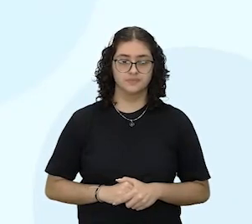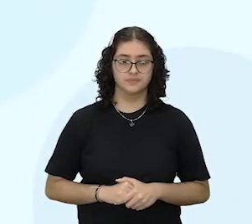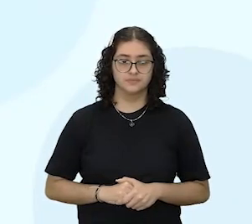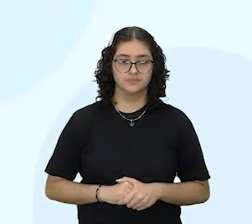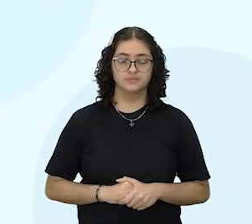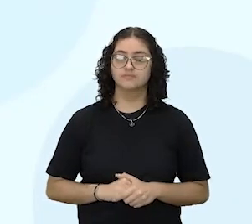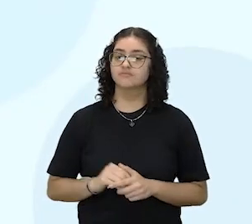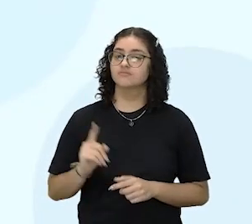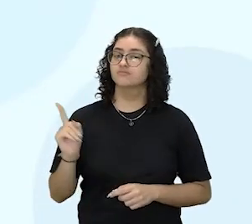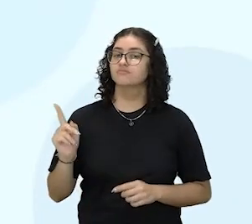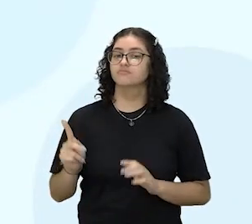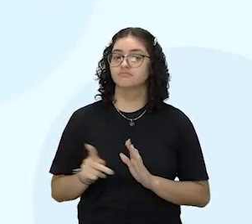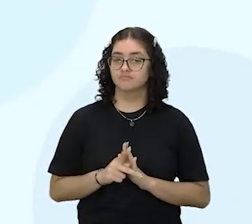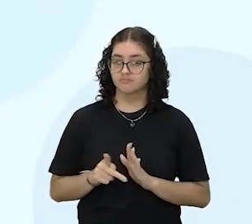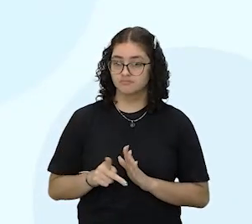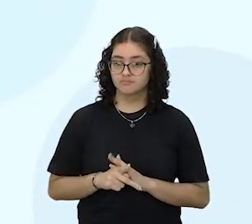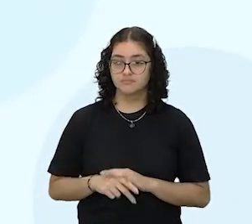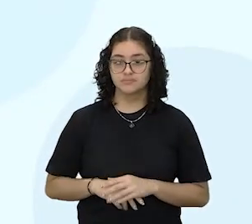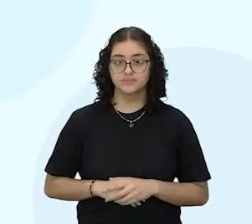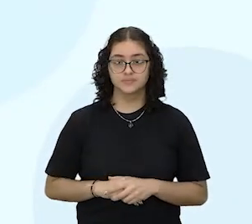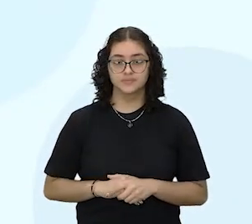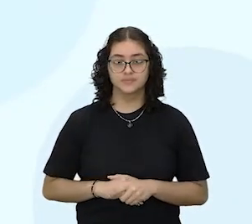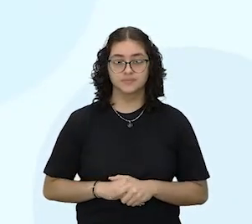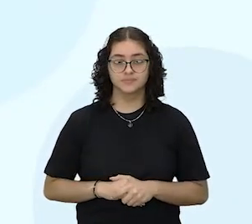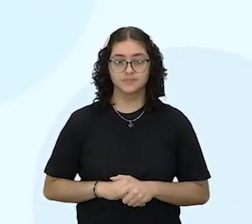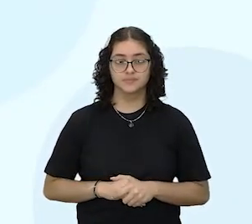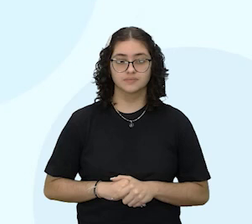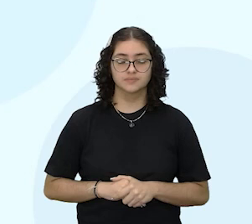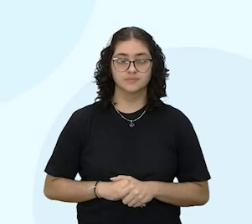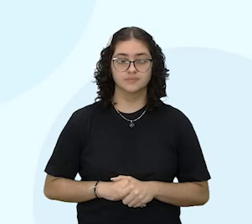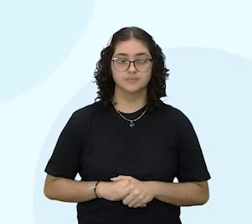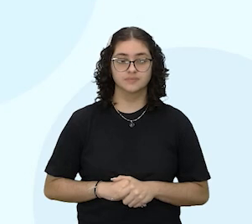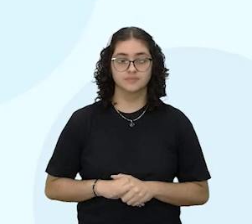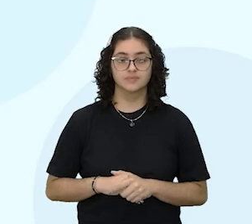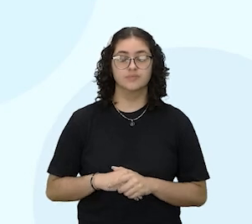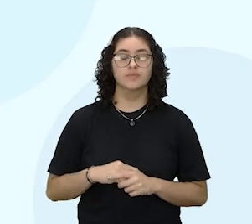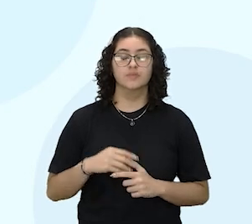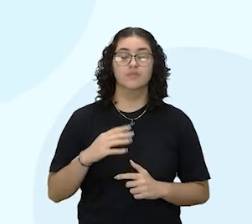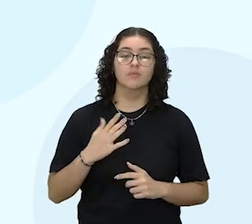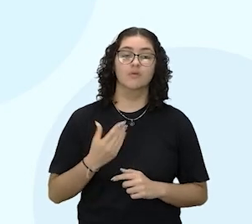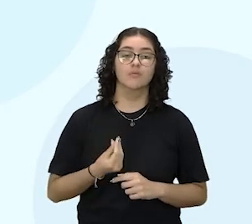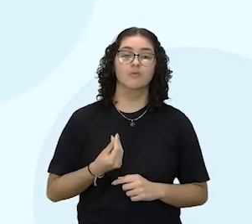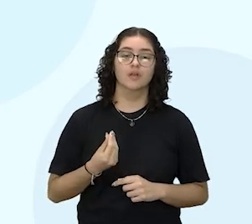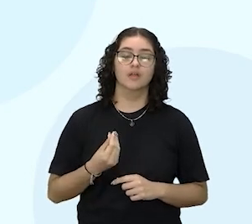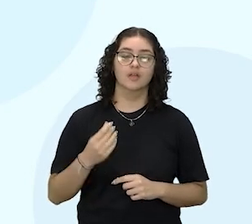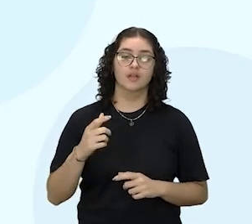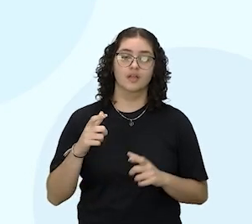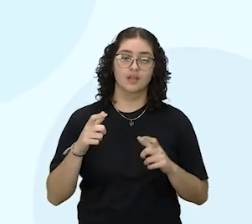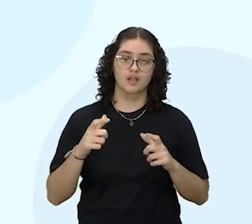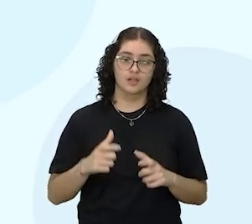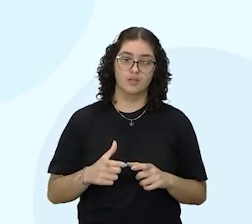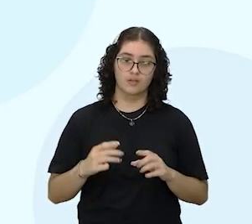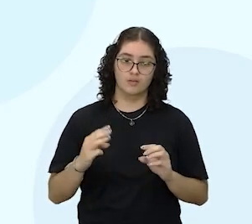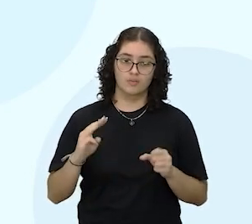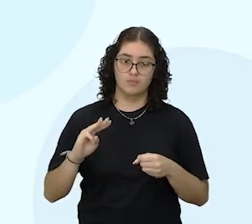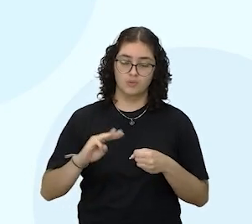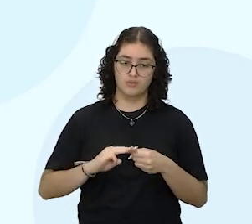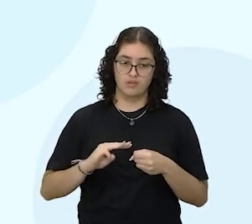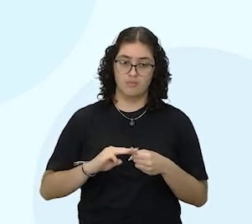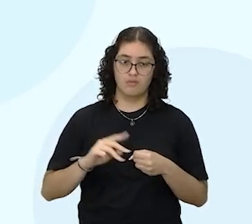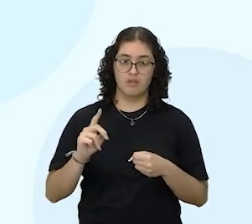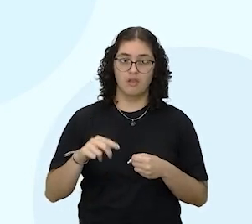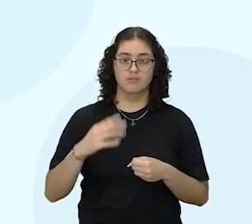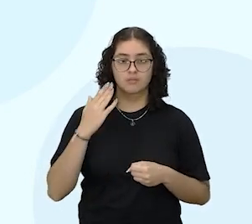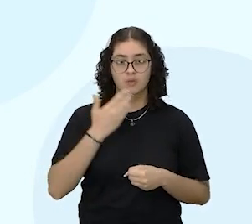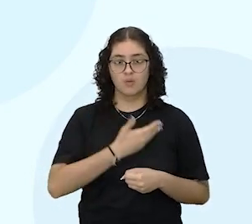Esse índice, ele mede aí, né, como que cada município brasileiro é entendido, né, pelo